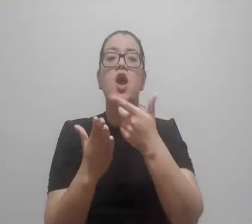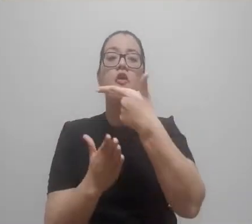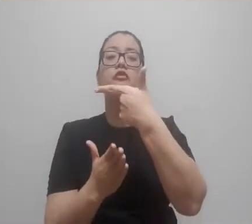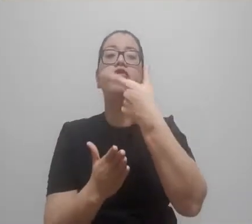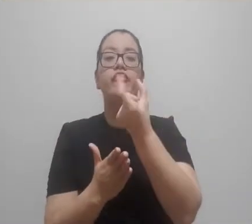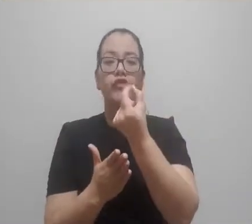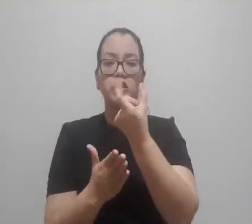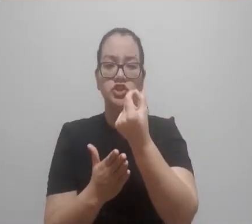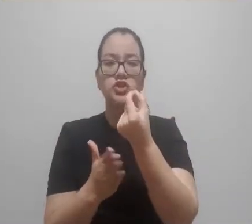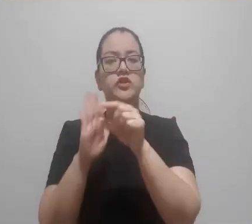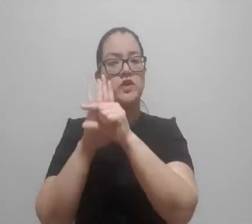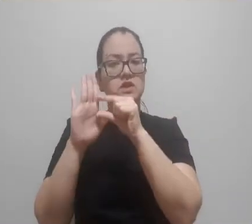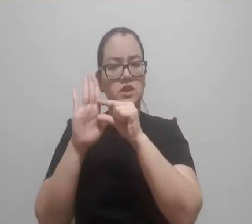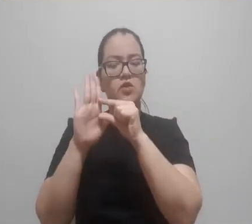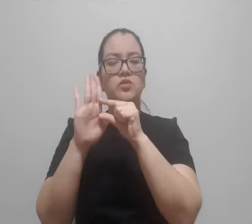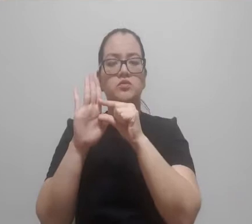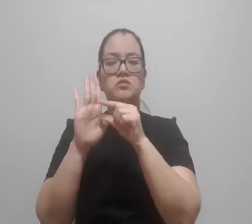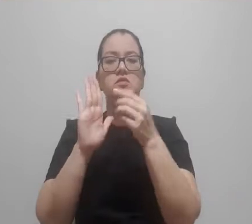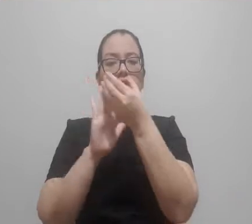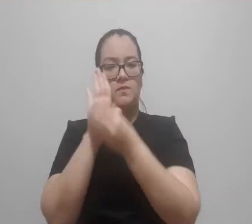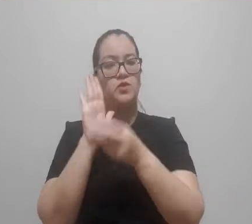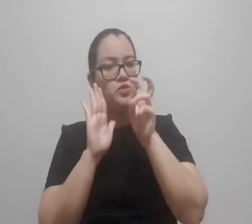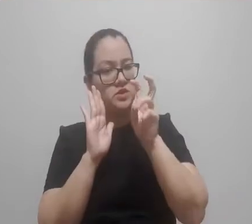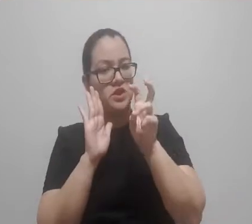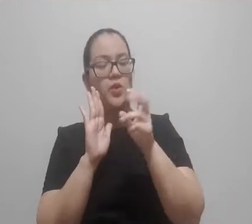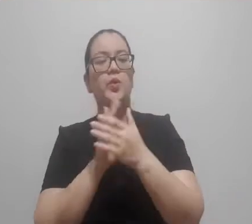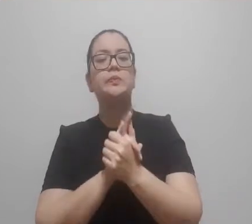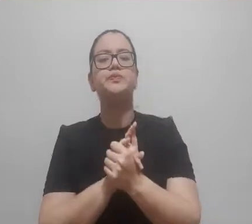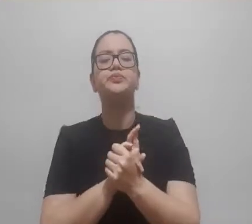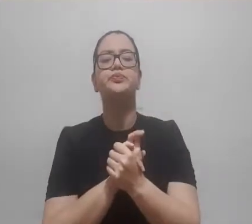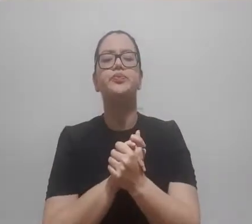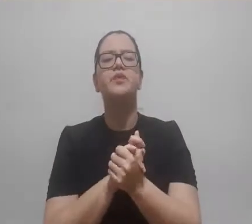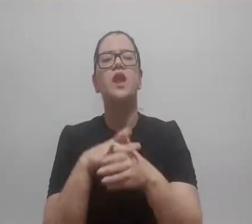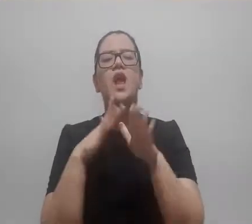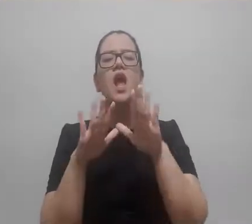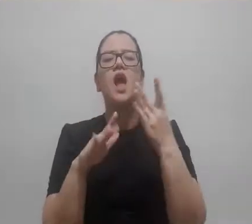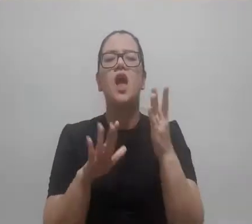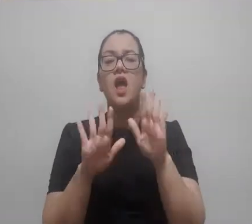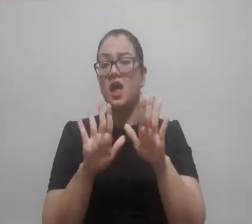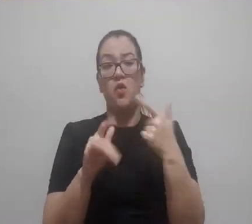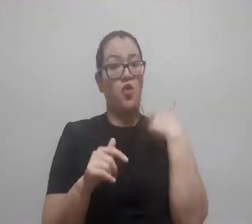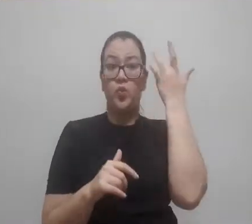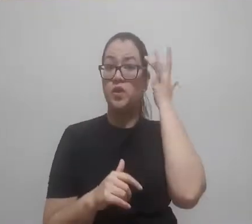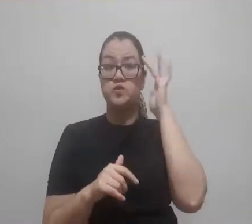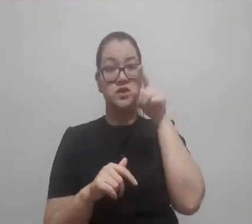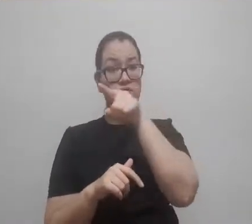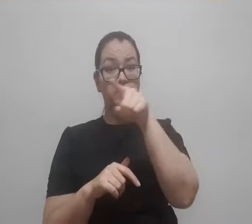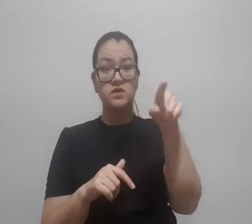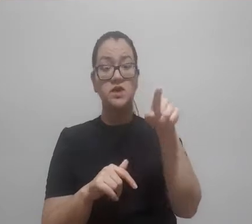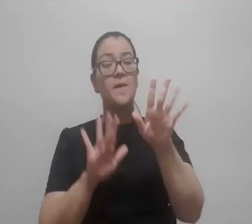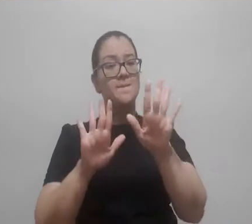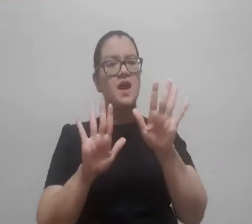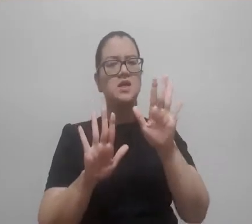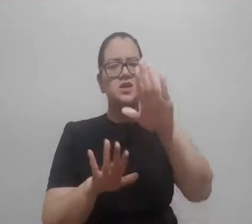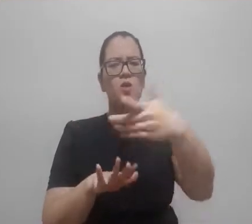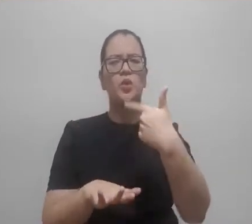capítulo 5, nós somos confrontados, eu não sei você, mas quando a gente estuda esse sermão, quando